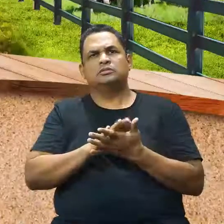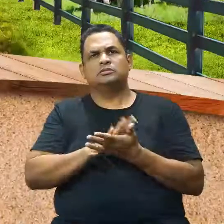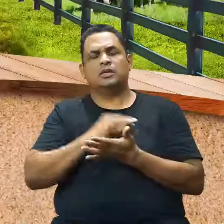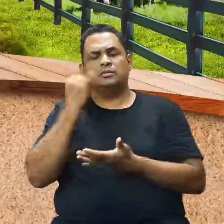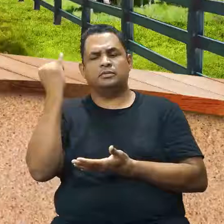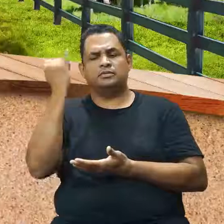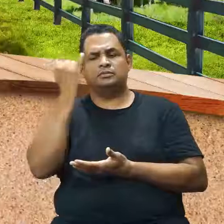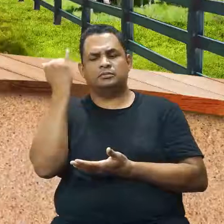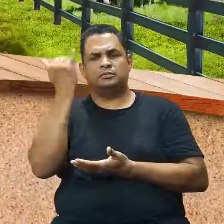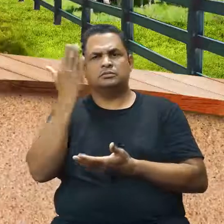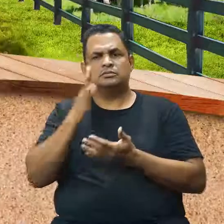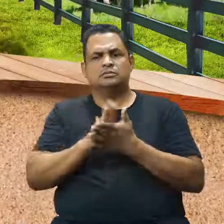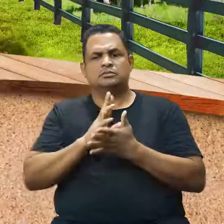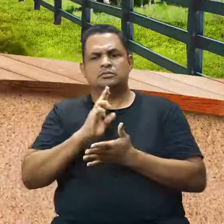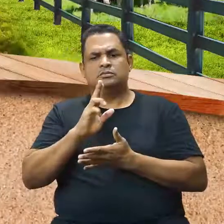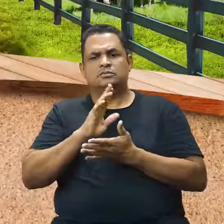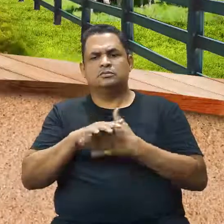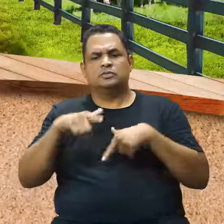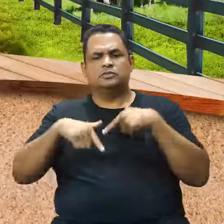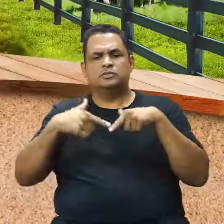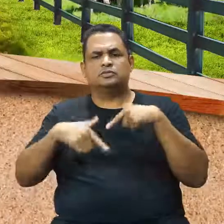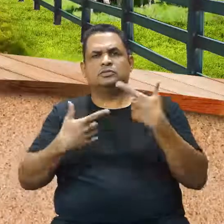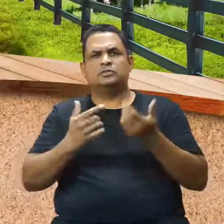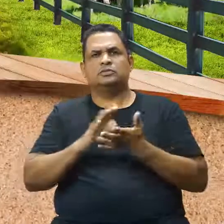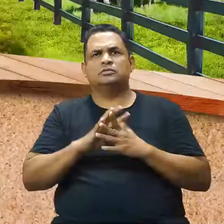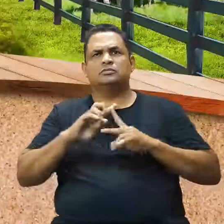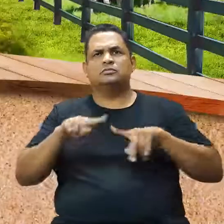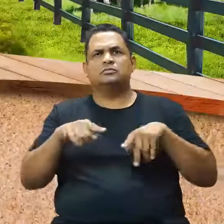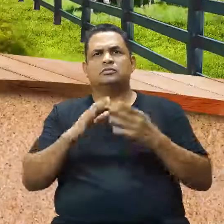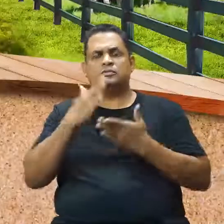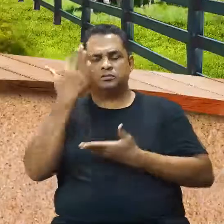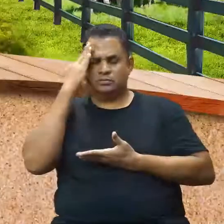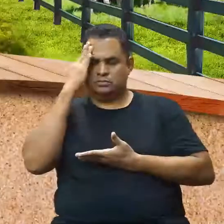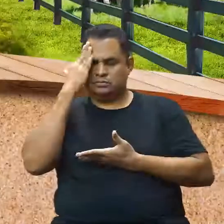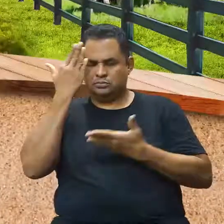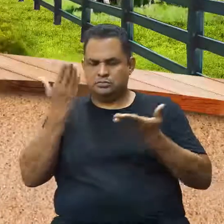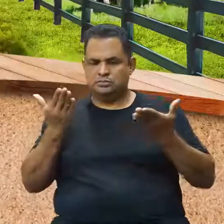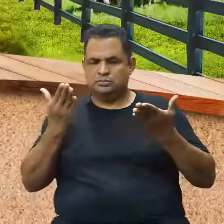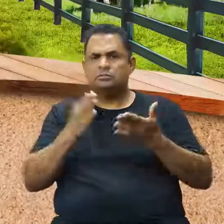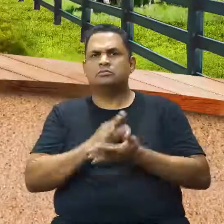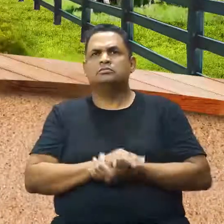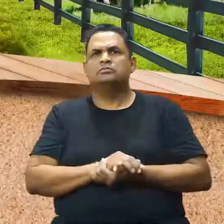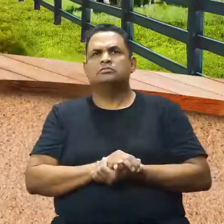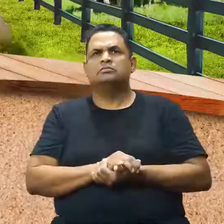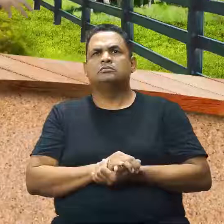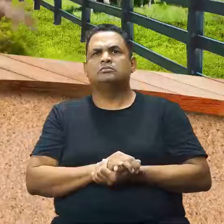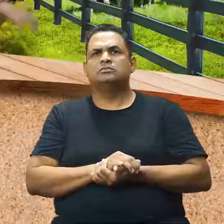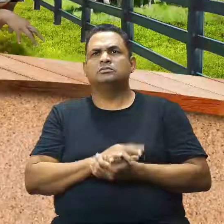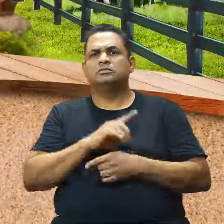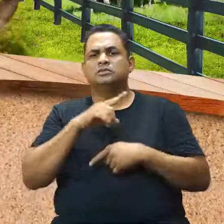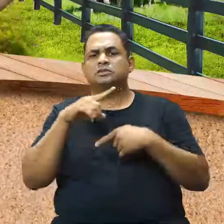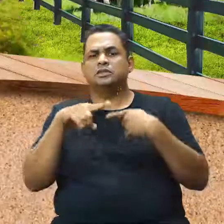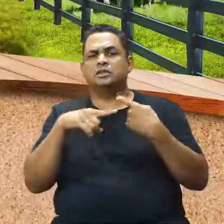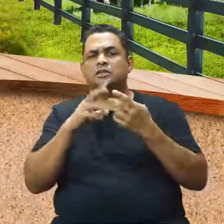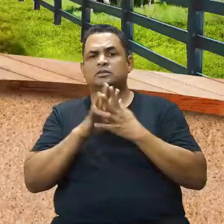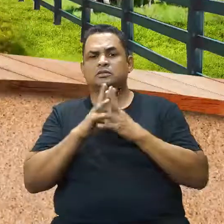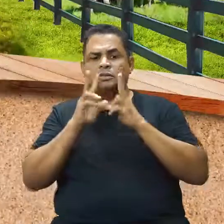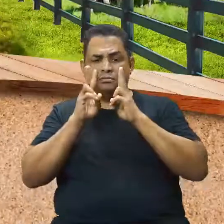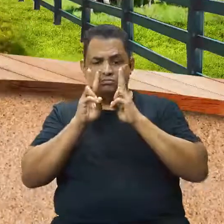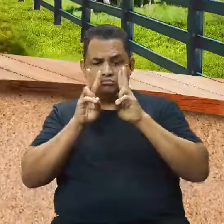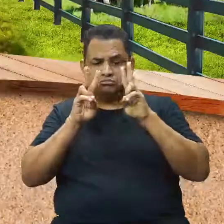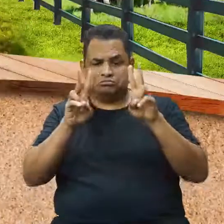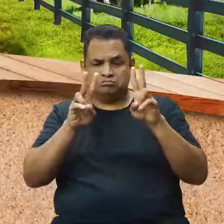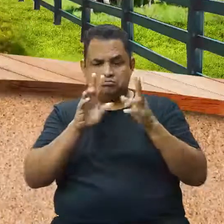suma importância para o processo de produção. Só que nós temos que entender uma coisa, isso é a visão agrícola. E a